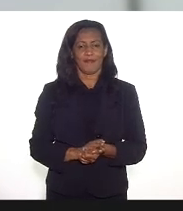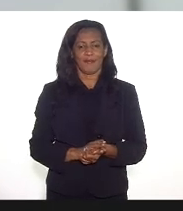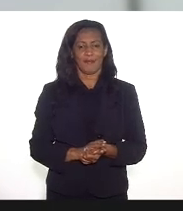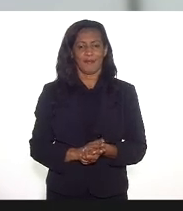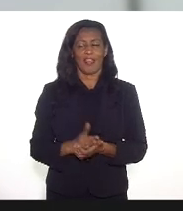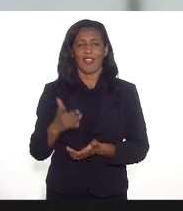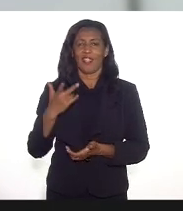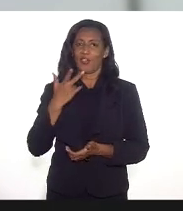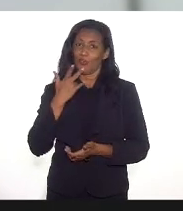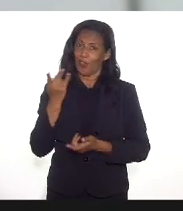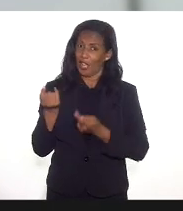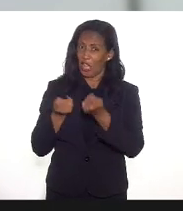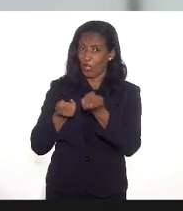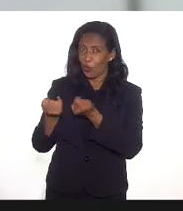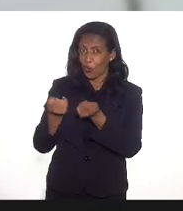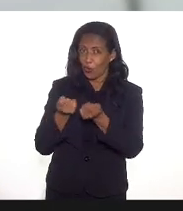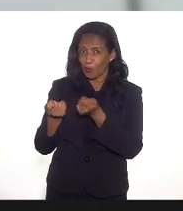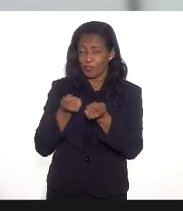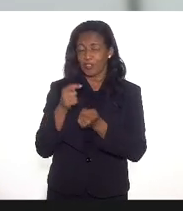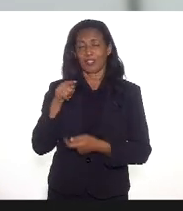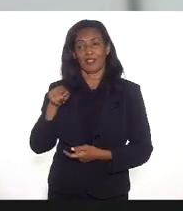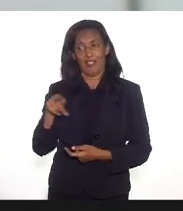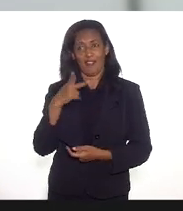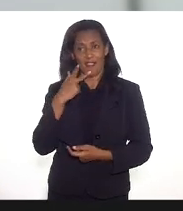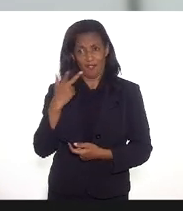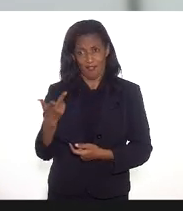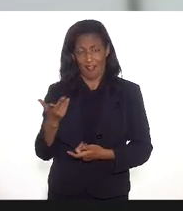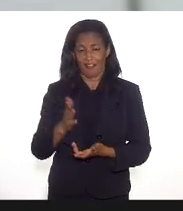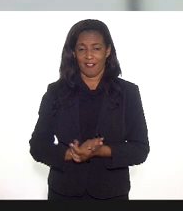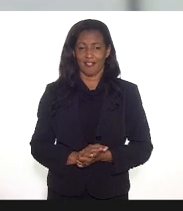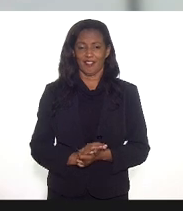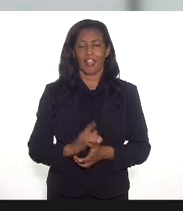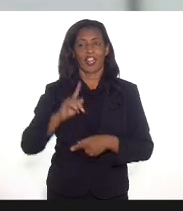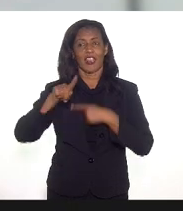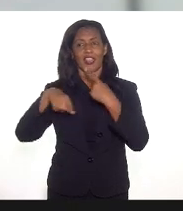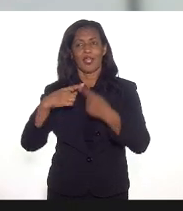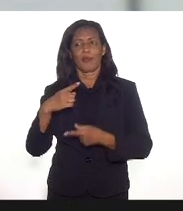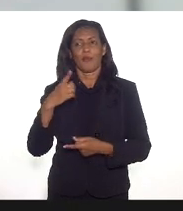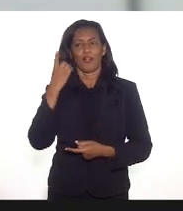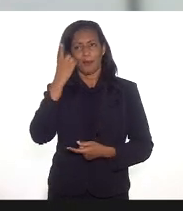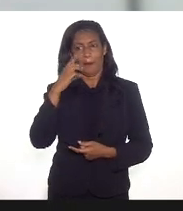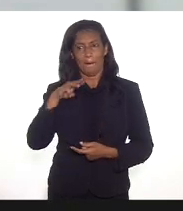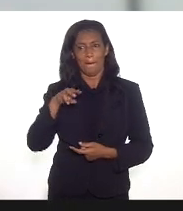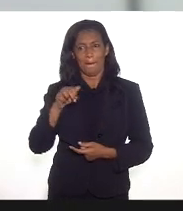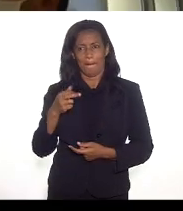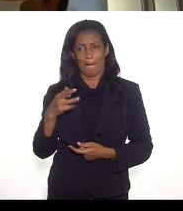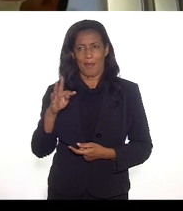perguntando ao economista se ele quer fazer uso da palavra, depois vou chamar a deputada Marta Rocha.